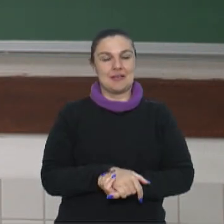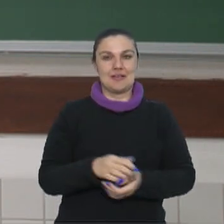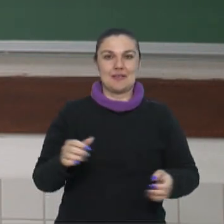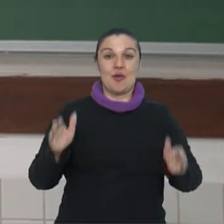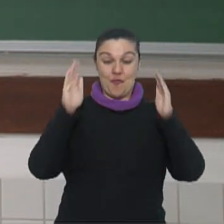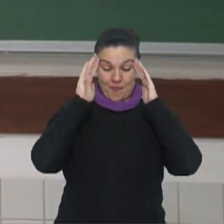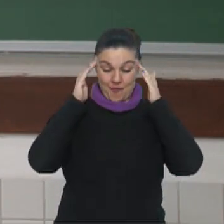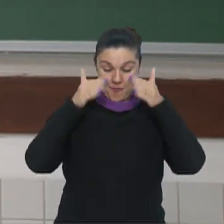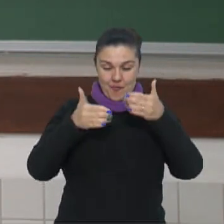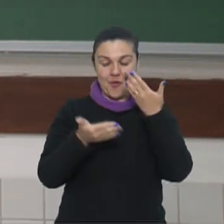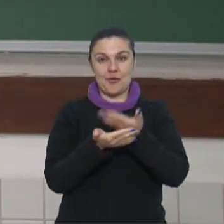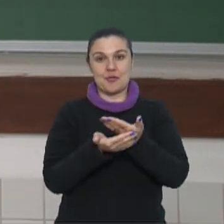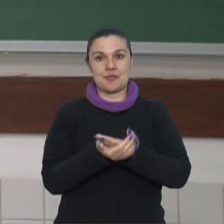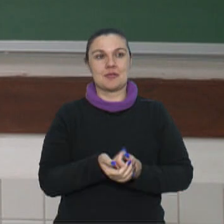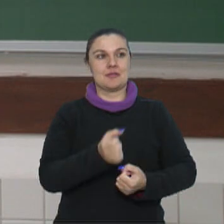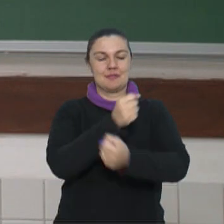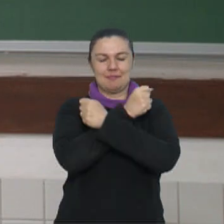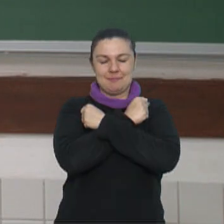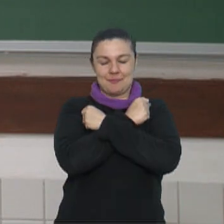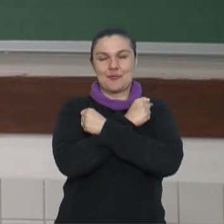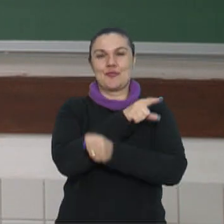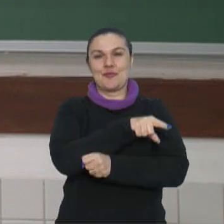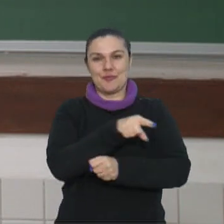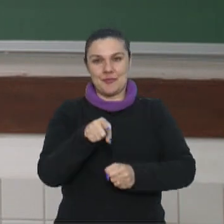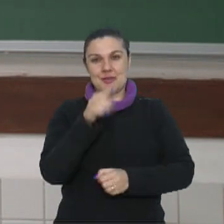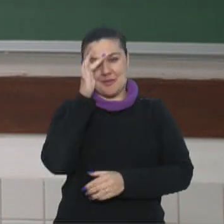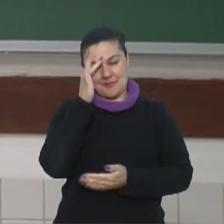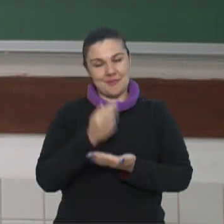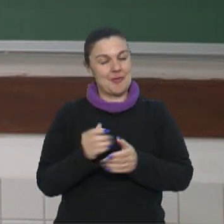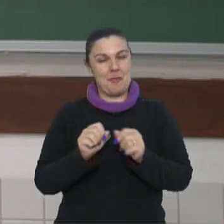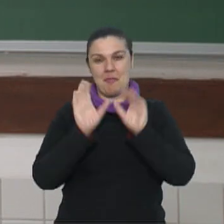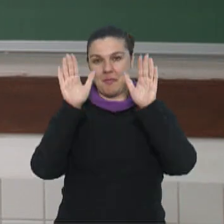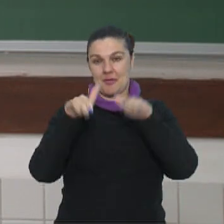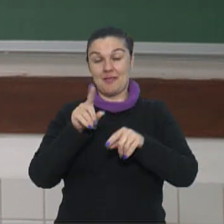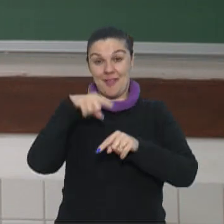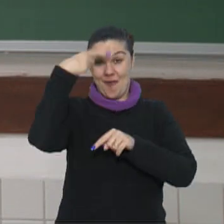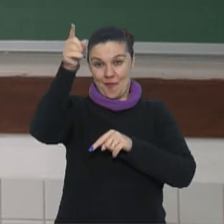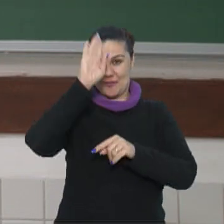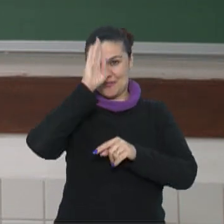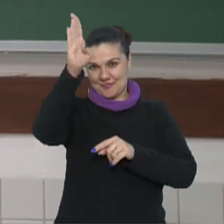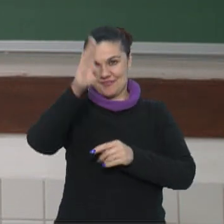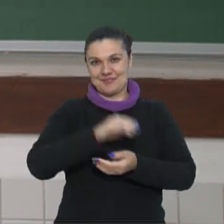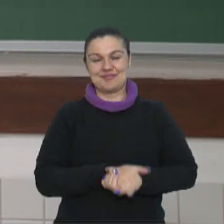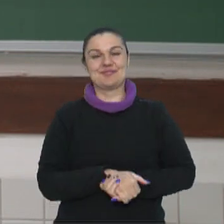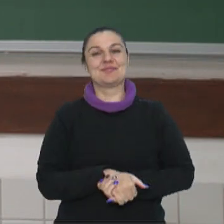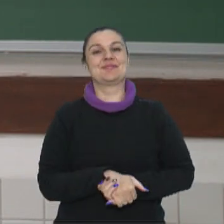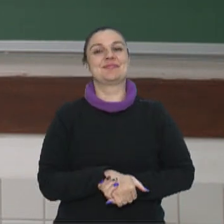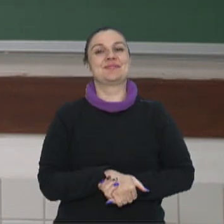foco no estudo, galerinha. Força, um pouquinho de fé também não faz mal a ninguém. Até a próxima, valeu!